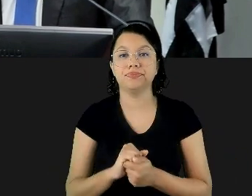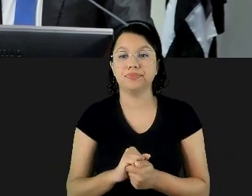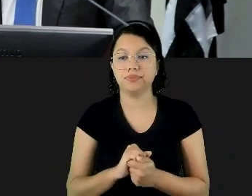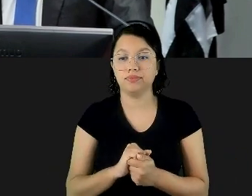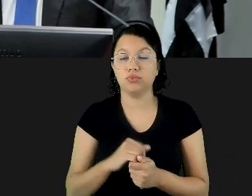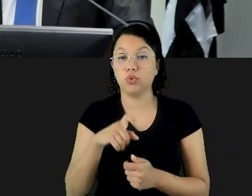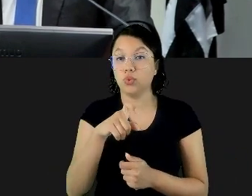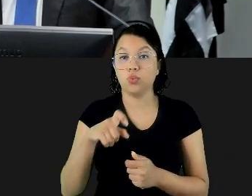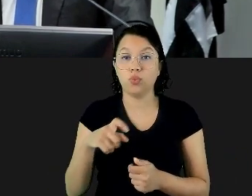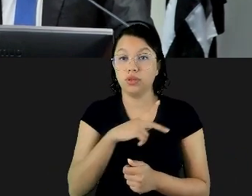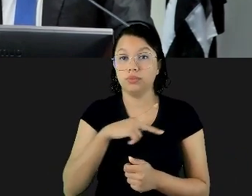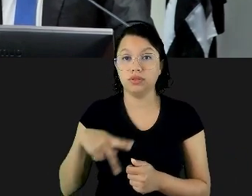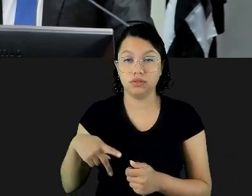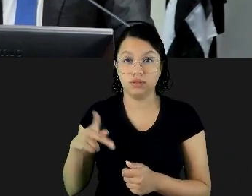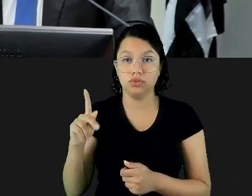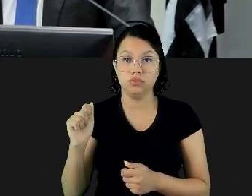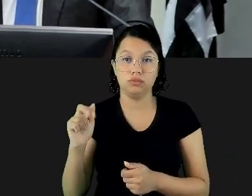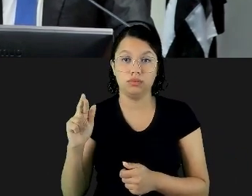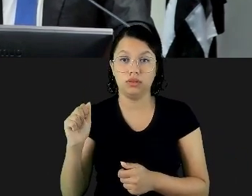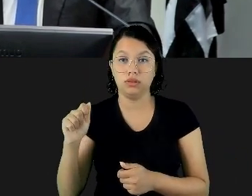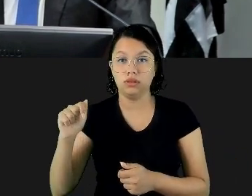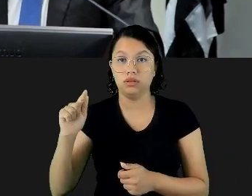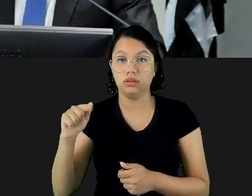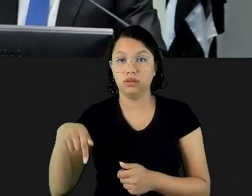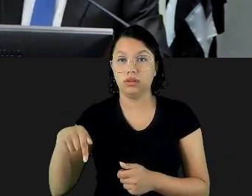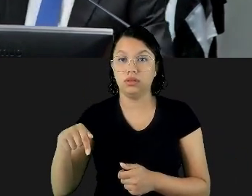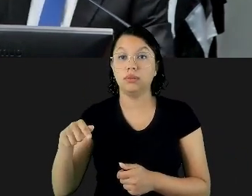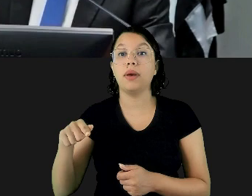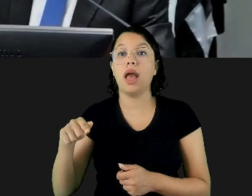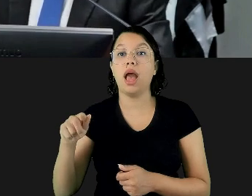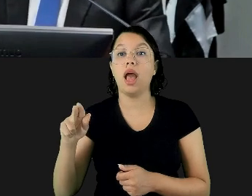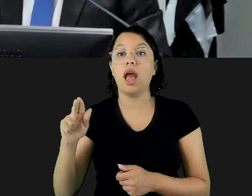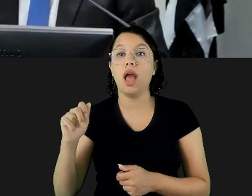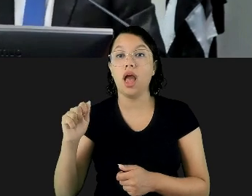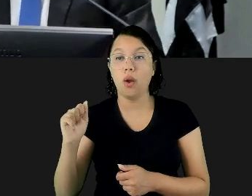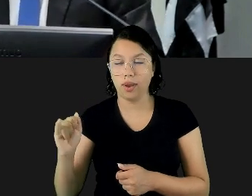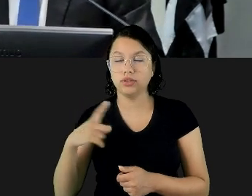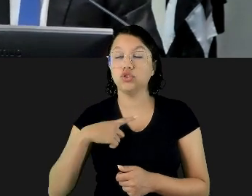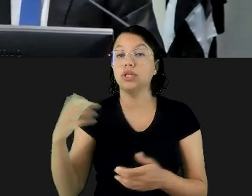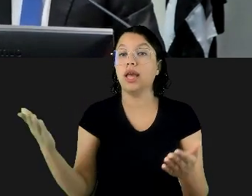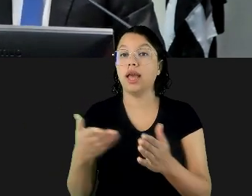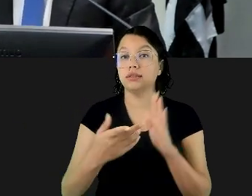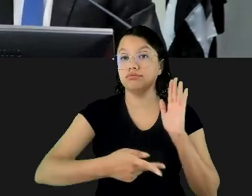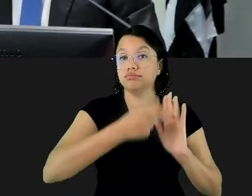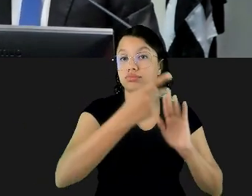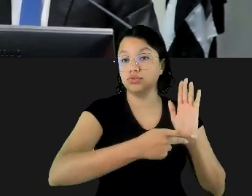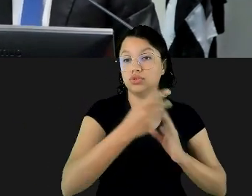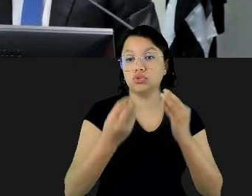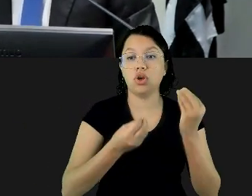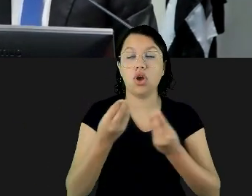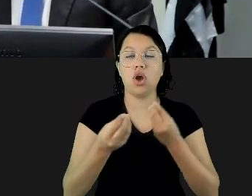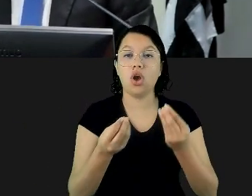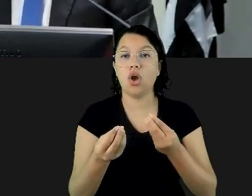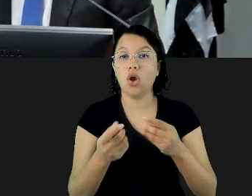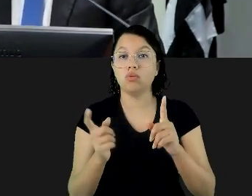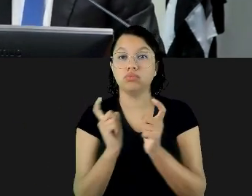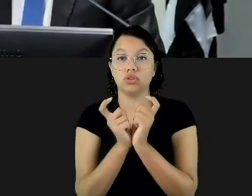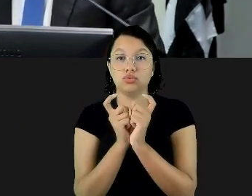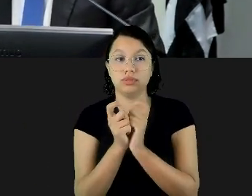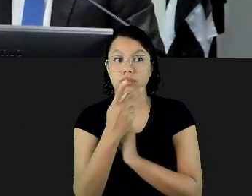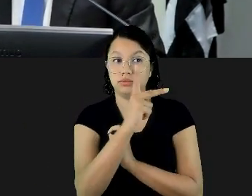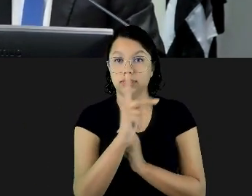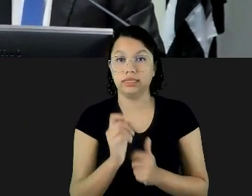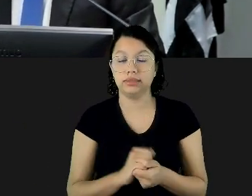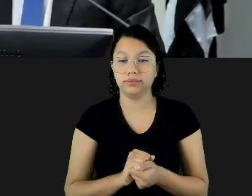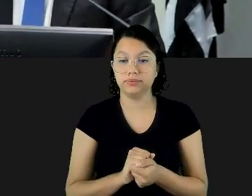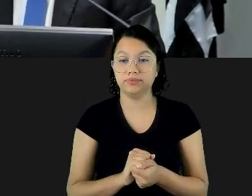do Paraguai, Mário Abdo Benítez, ele tinha esse projeto como o projeto da administração dele. E